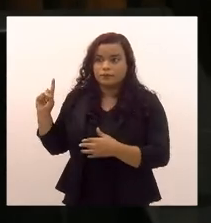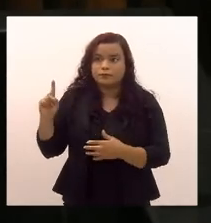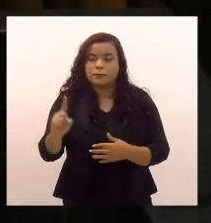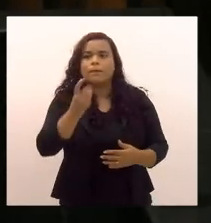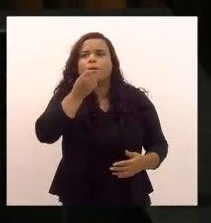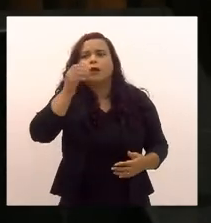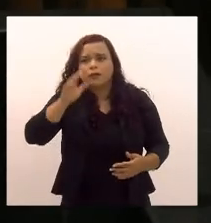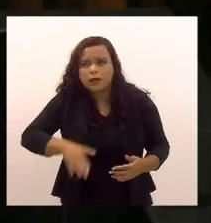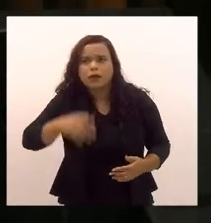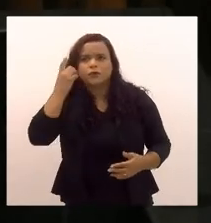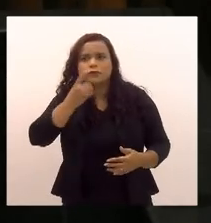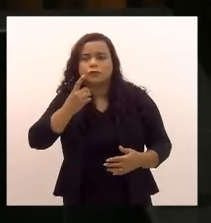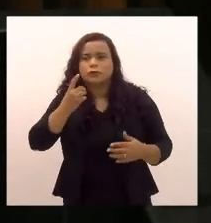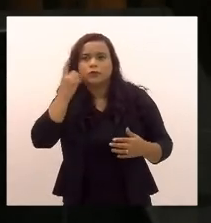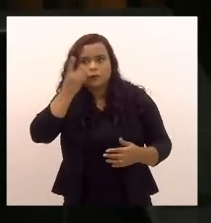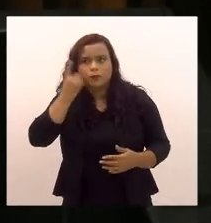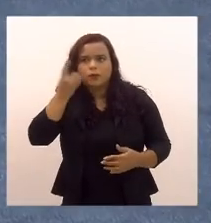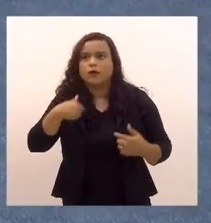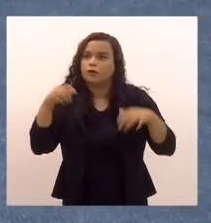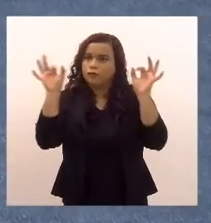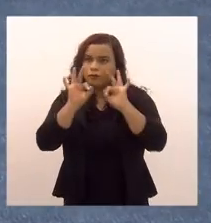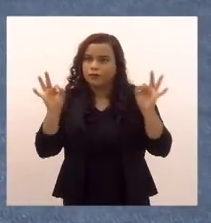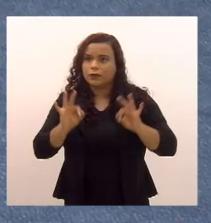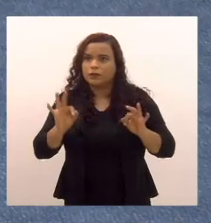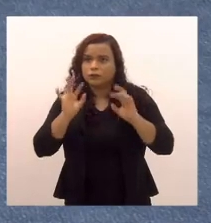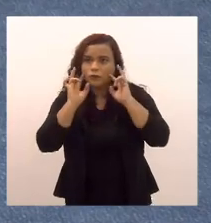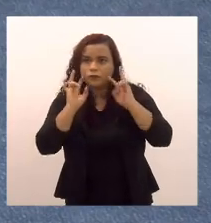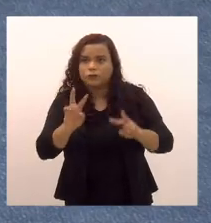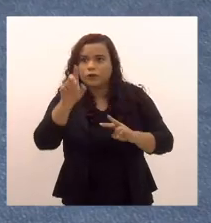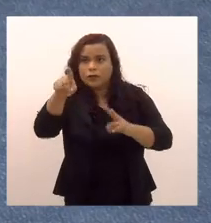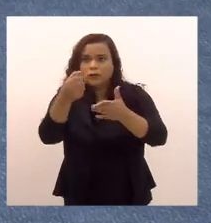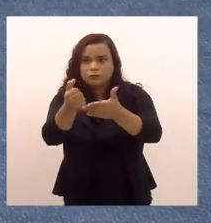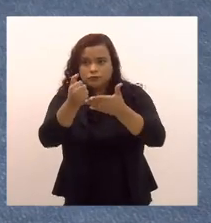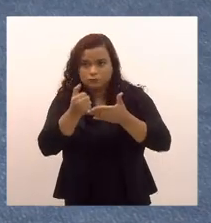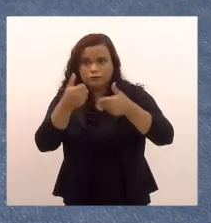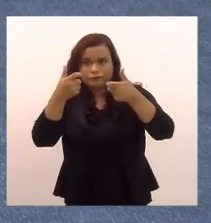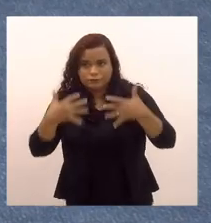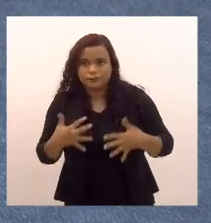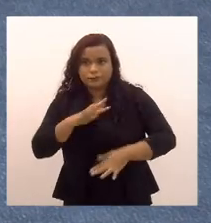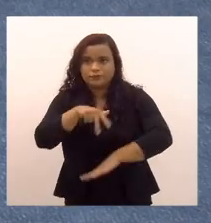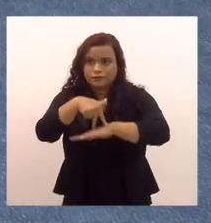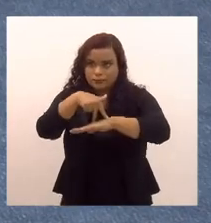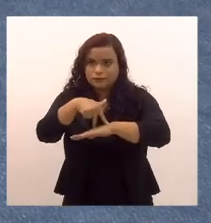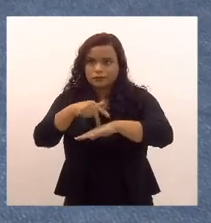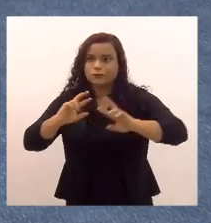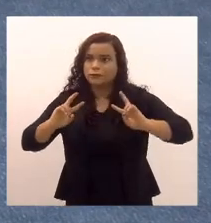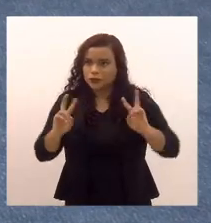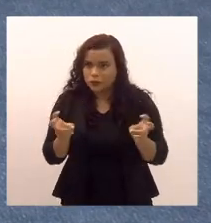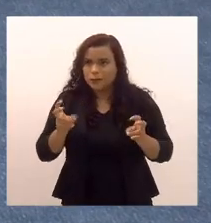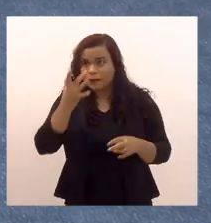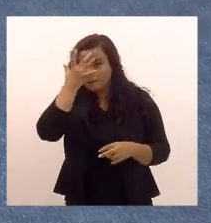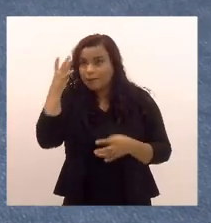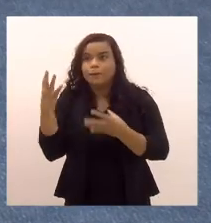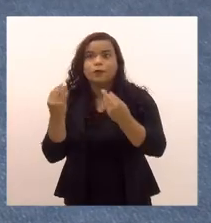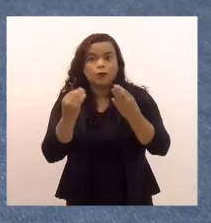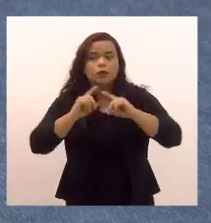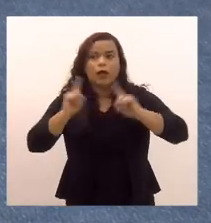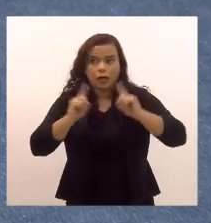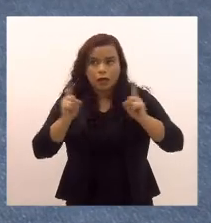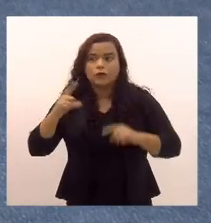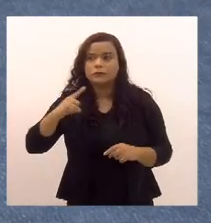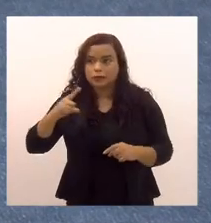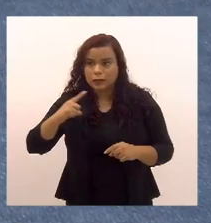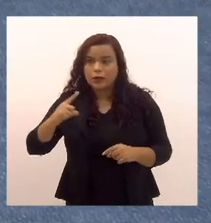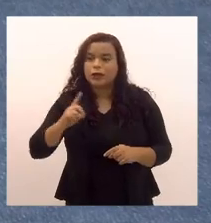muito feliz de ir ouvir os na Tribuna ele abaixo trazendo tona essa questão que tem várias pessoas estão reclamando direto